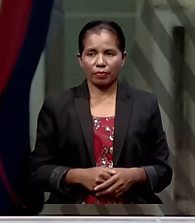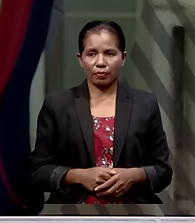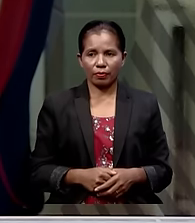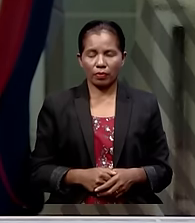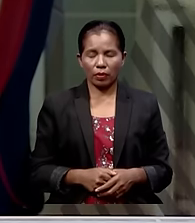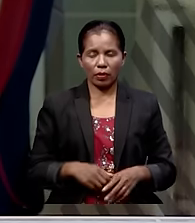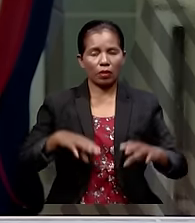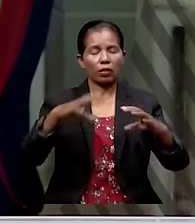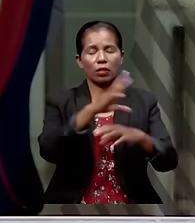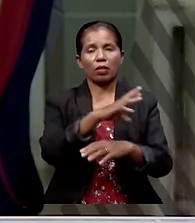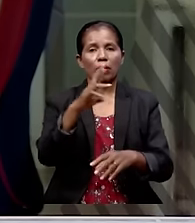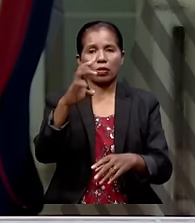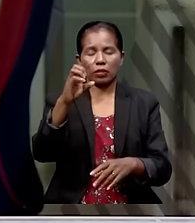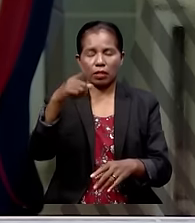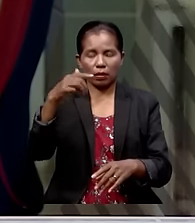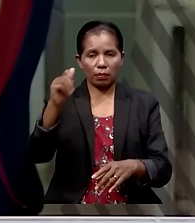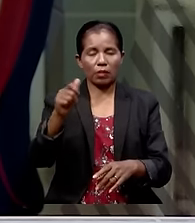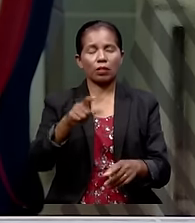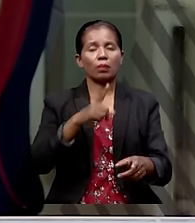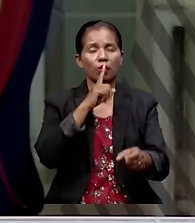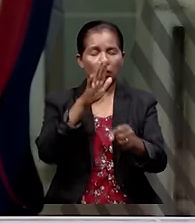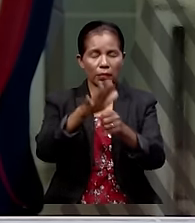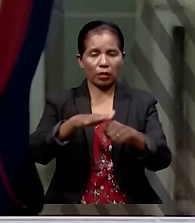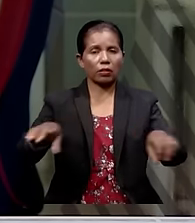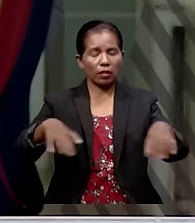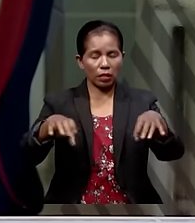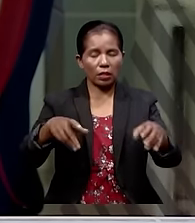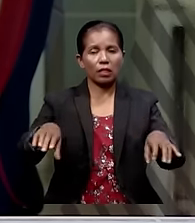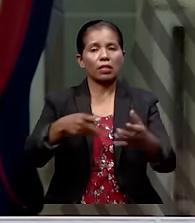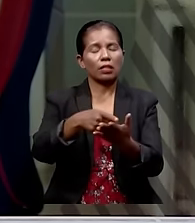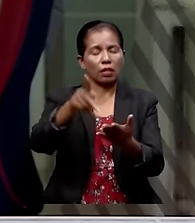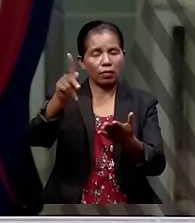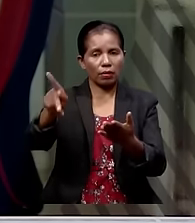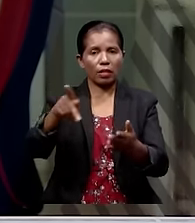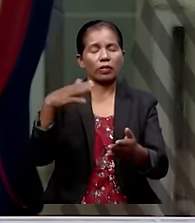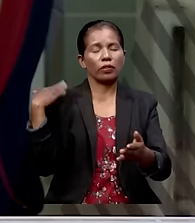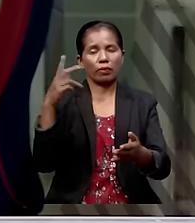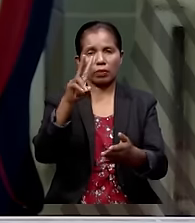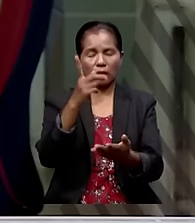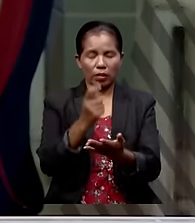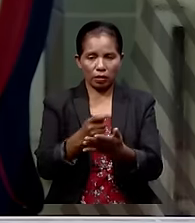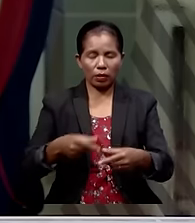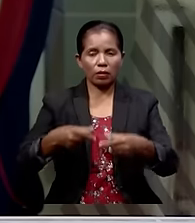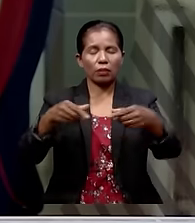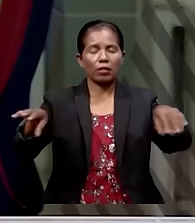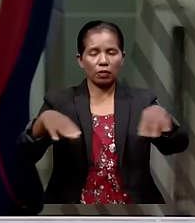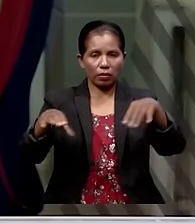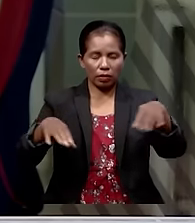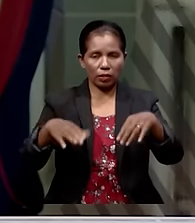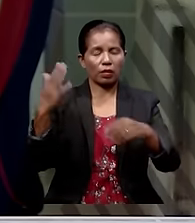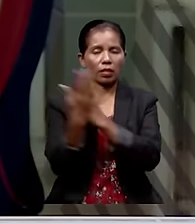Brasil bato promete se selo falizoven rehundrua ne ossa ne befoba ni agência a tuba serviço ia nação